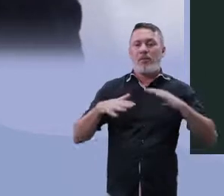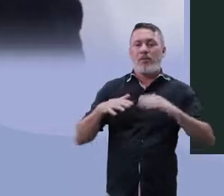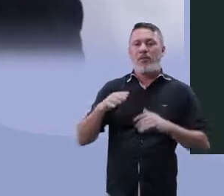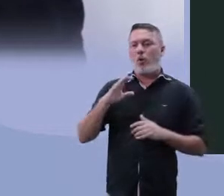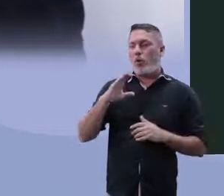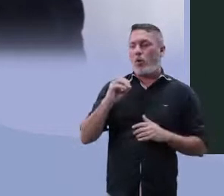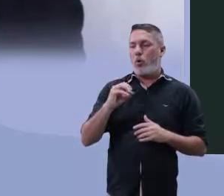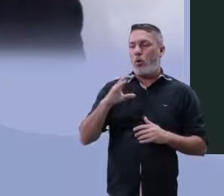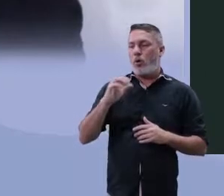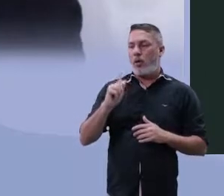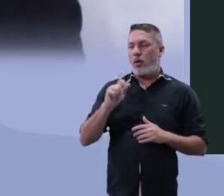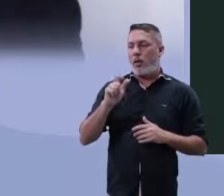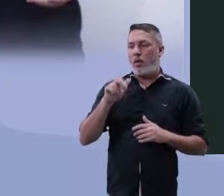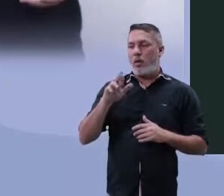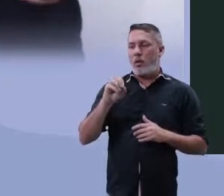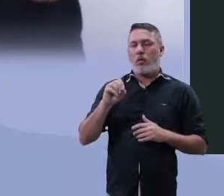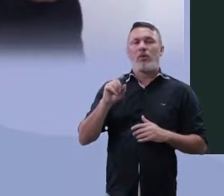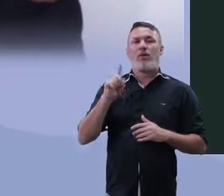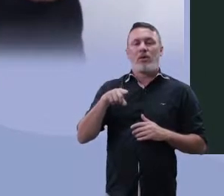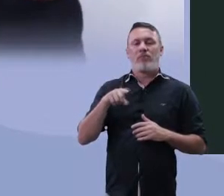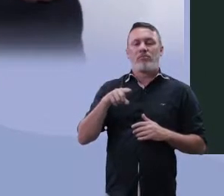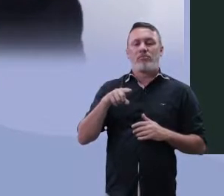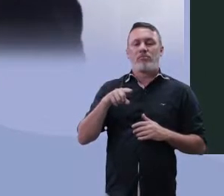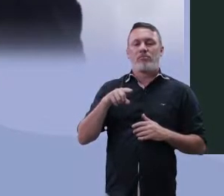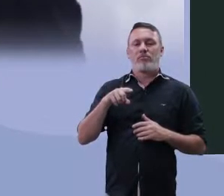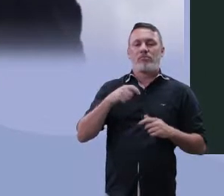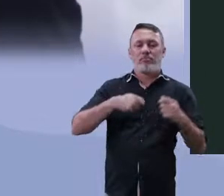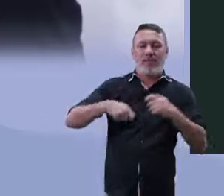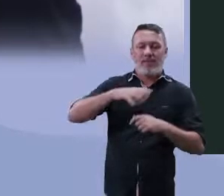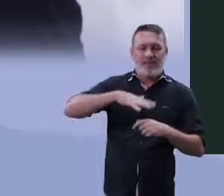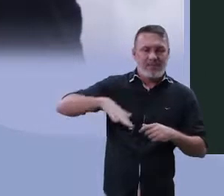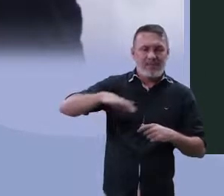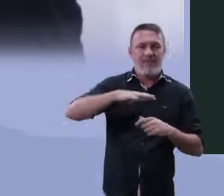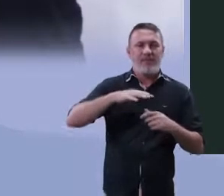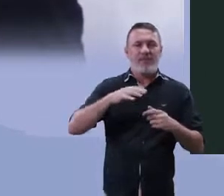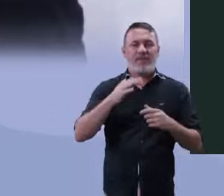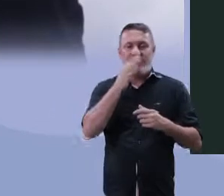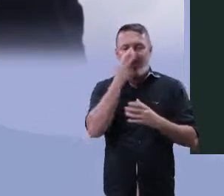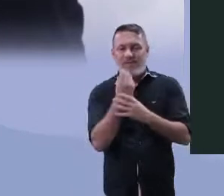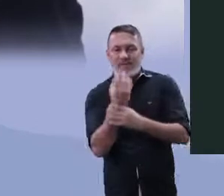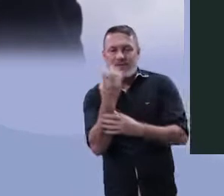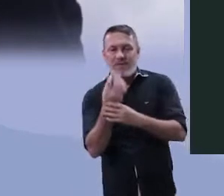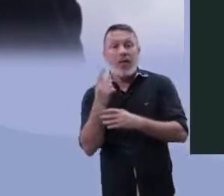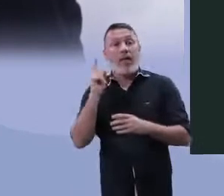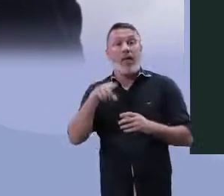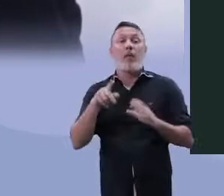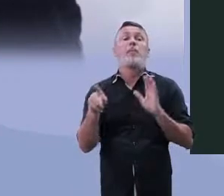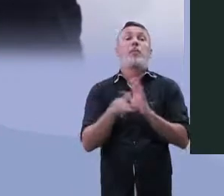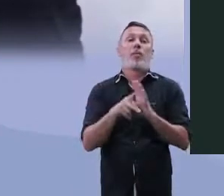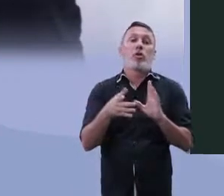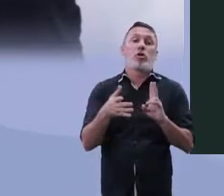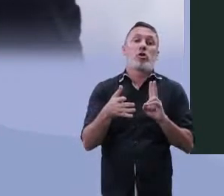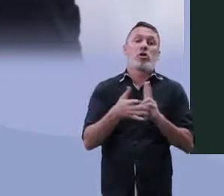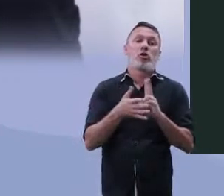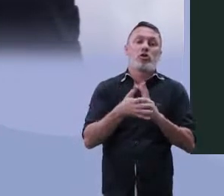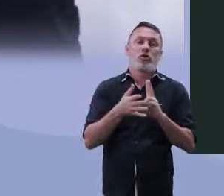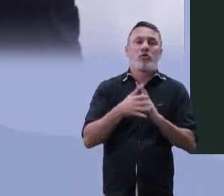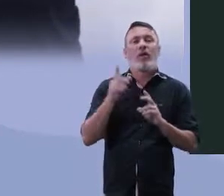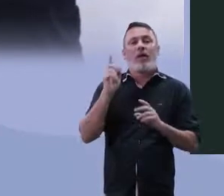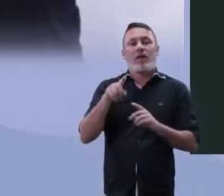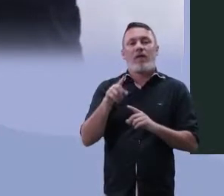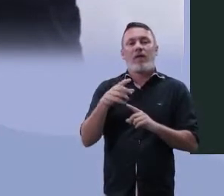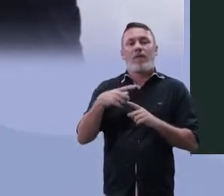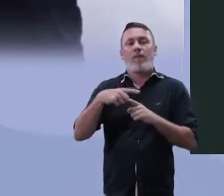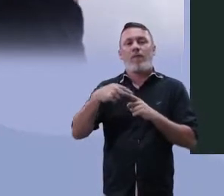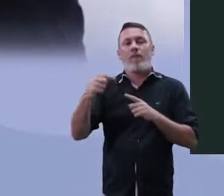o responsável pela eleição do Evo Morales. Então, o cocaleiro quer dizer dos indígenas que